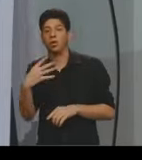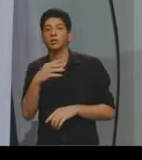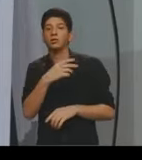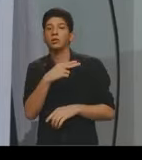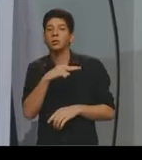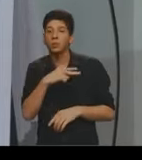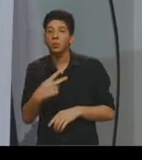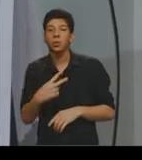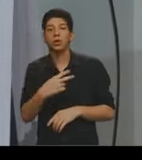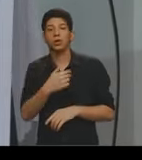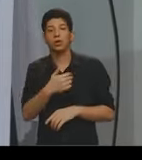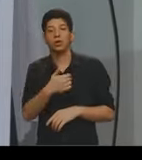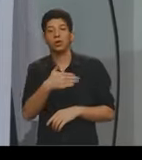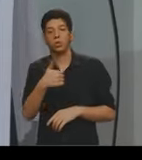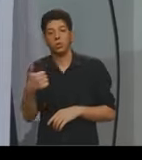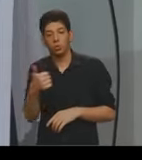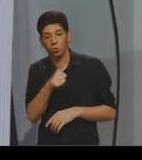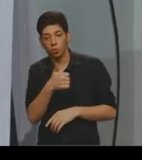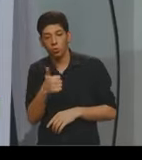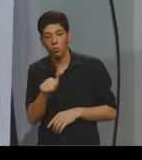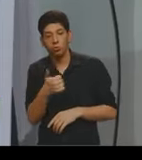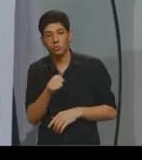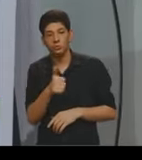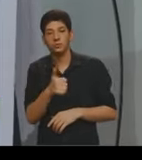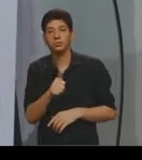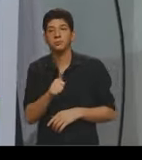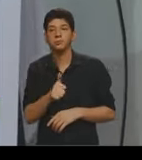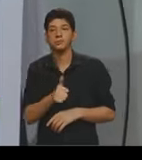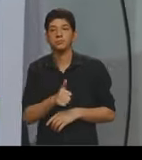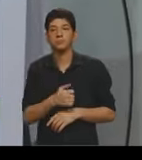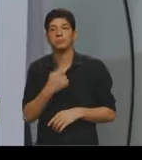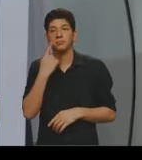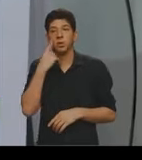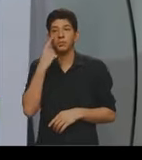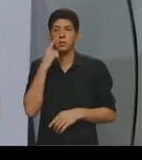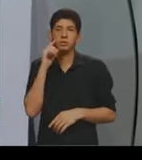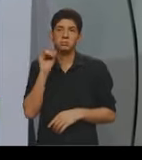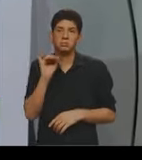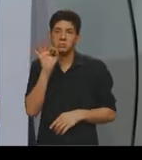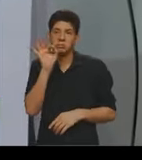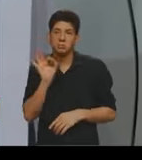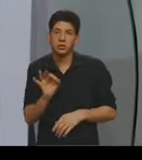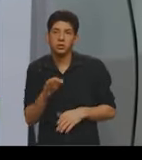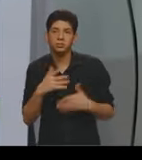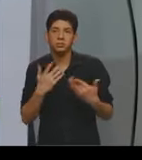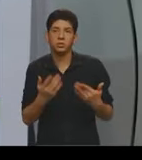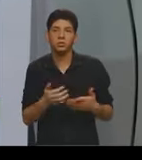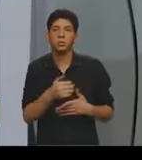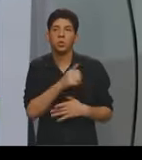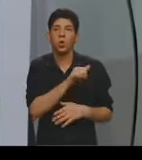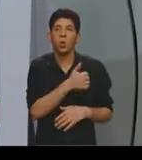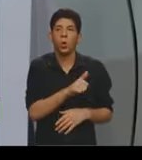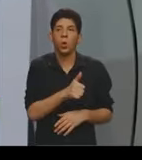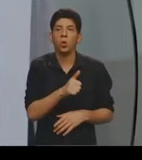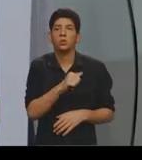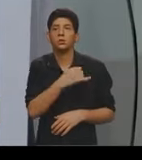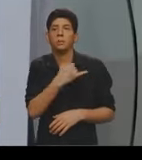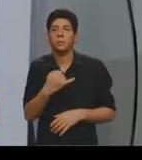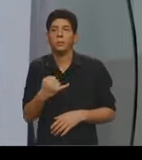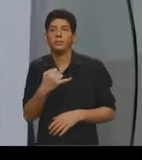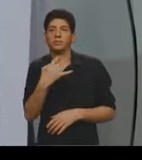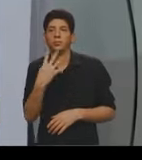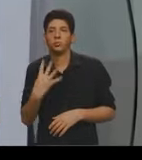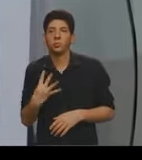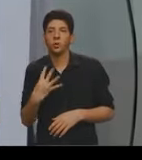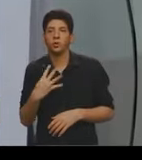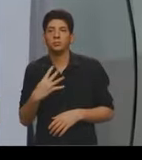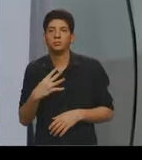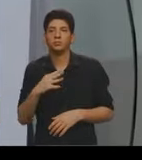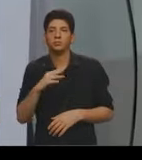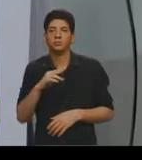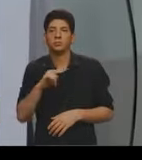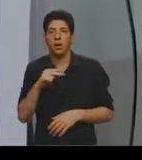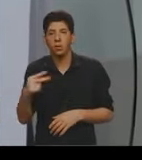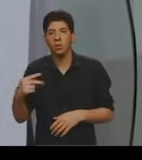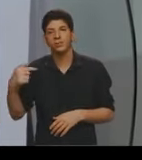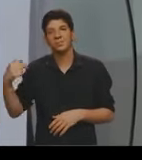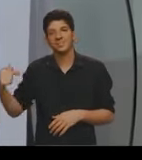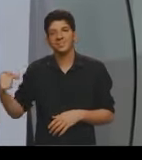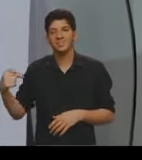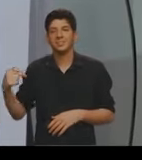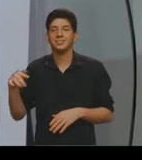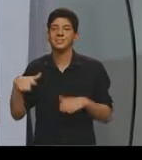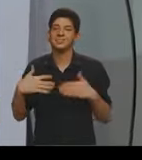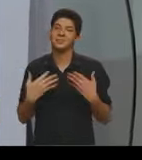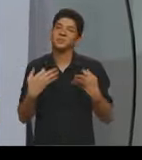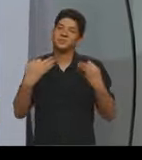11. Vamos ver se está certo? 11. 11 menos 4 é igual